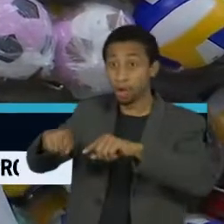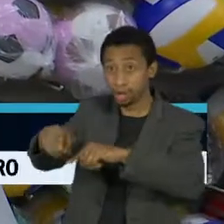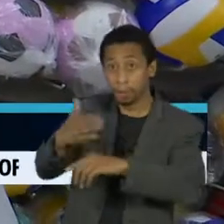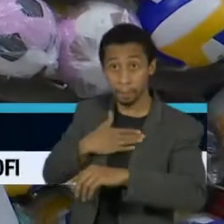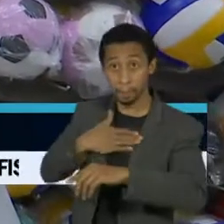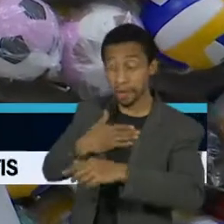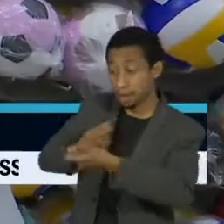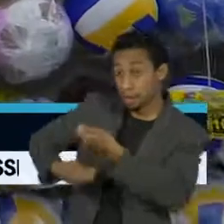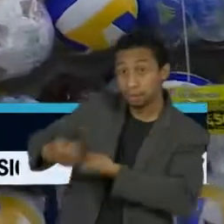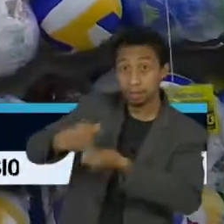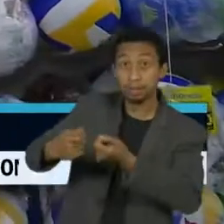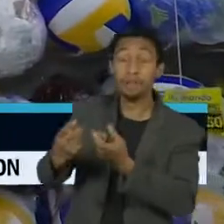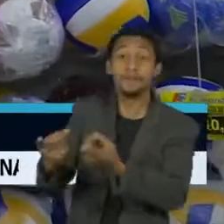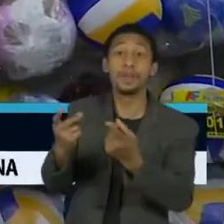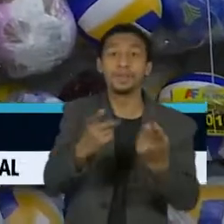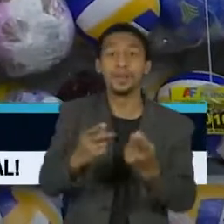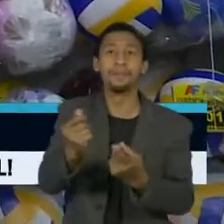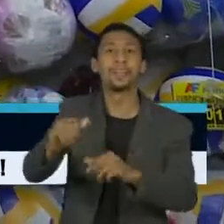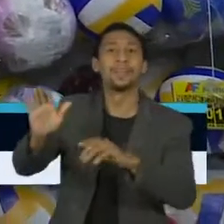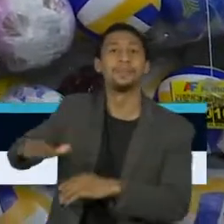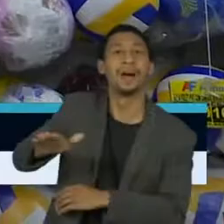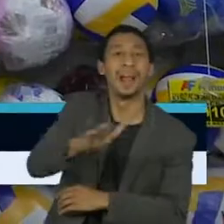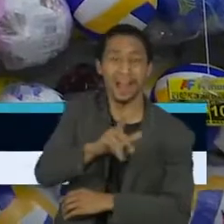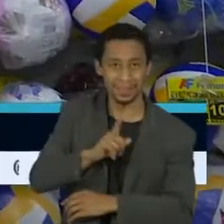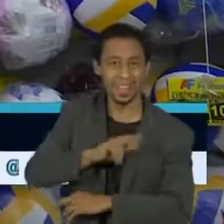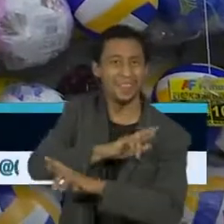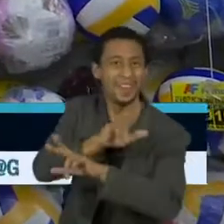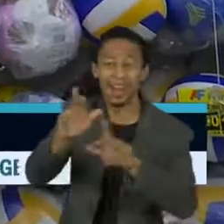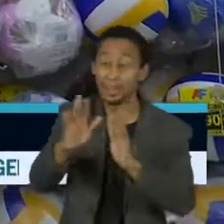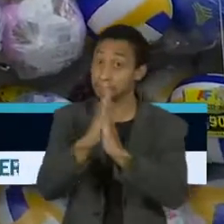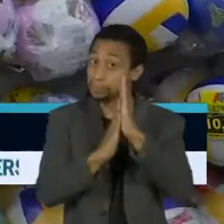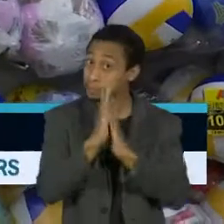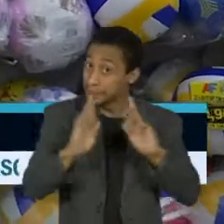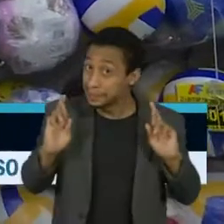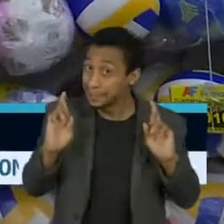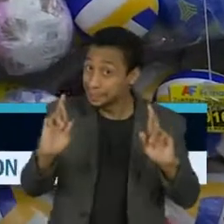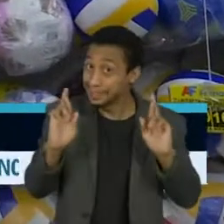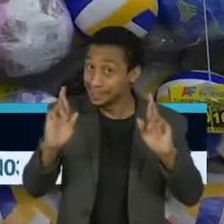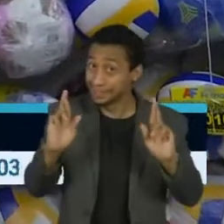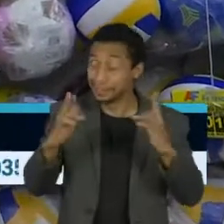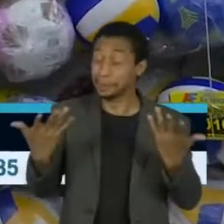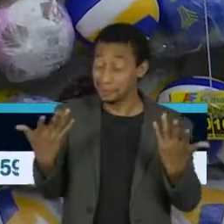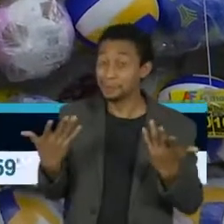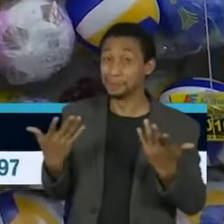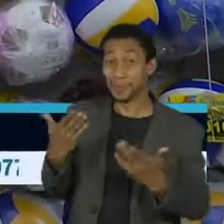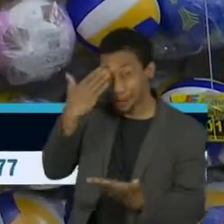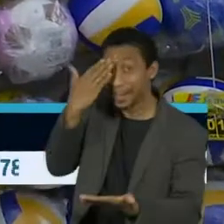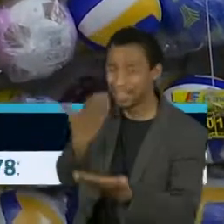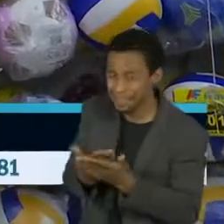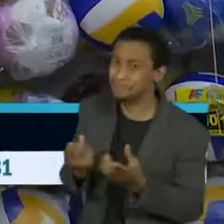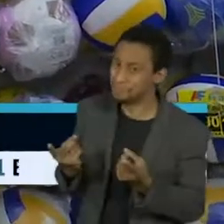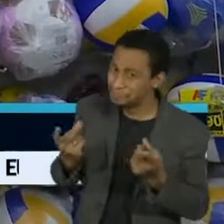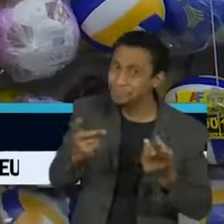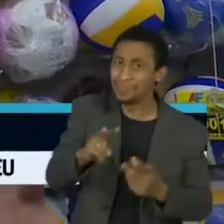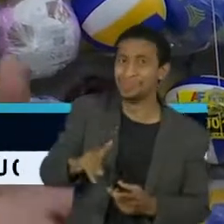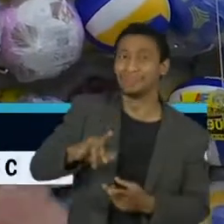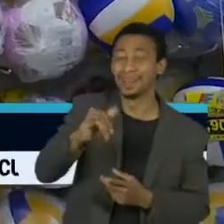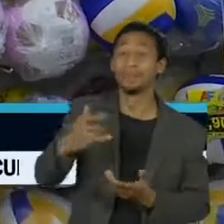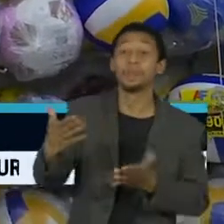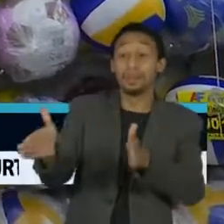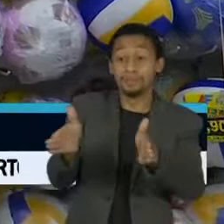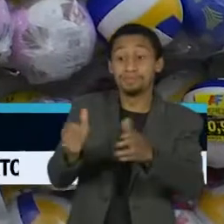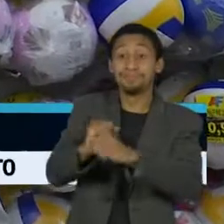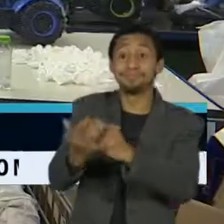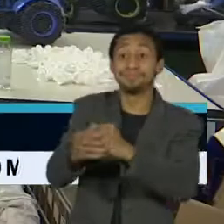que a gente tem para o Dia das Crianças. Estamos bem otimistas e a movimentação está muito grande, viu? Até acima do que a gente esperava. Afinal de contas, nós ainda estamos durante